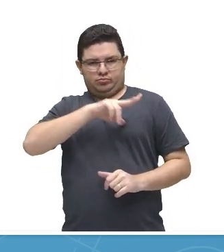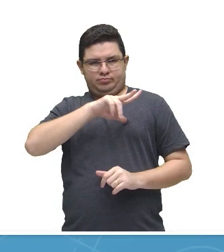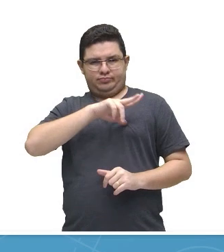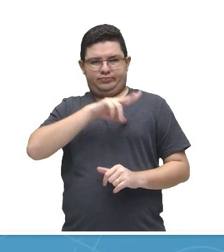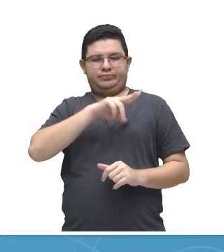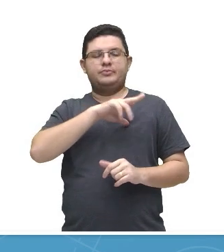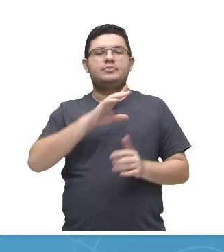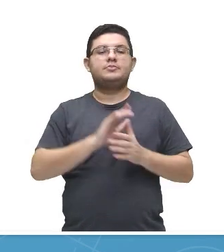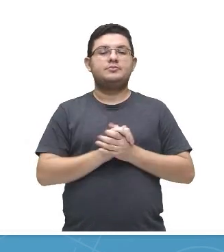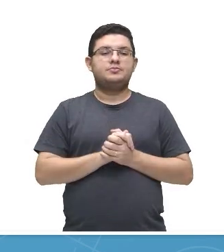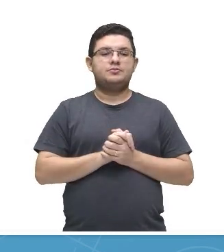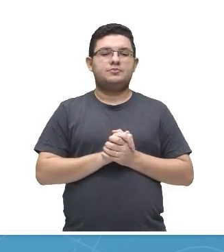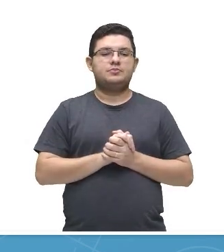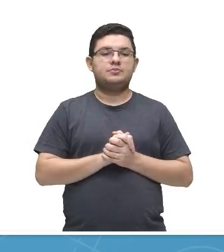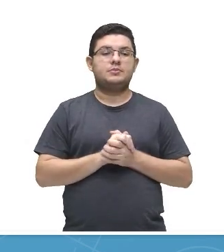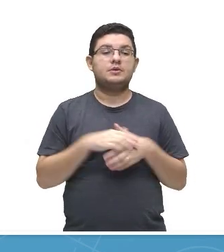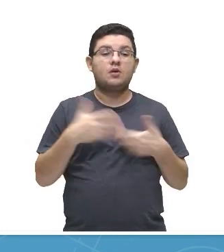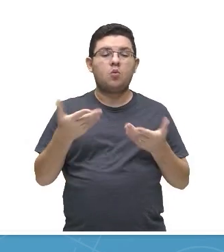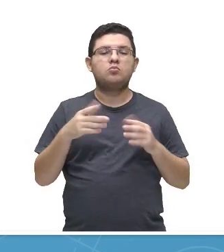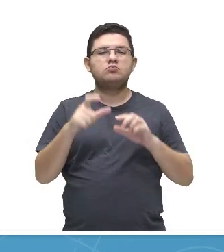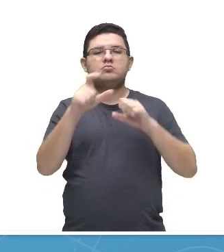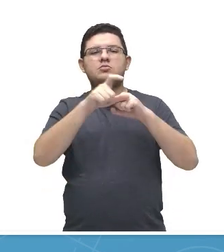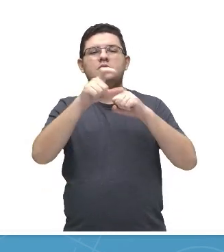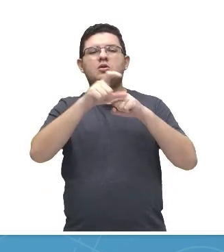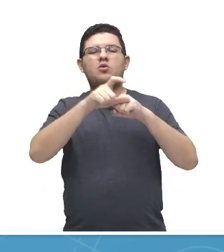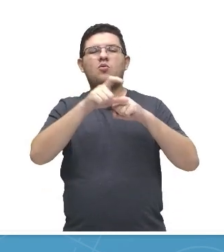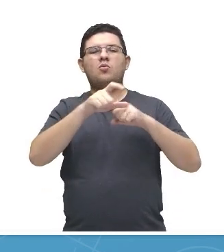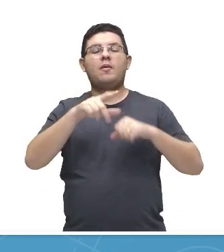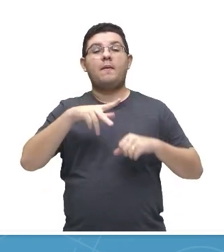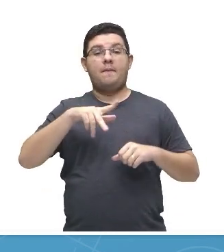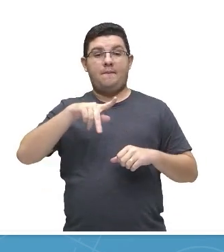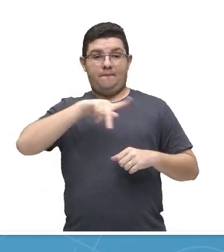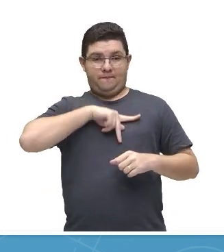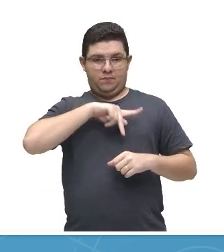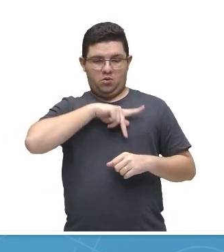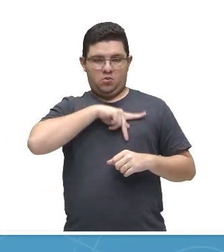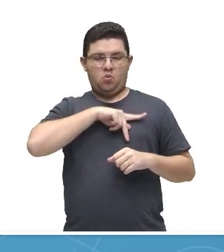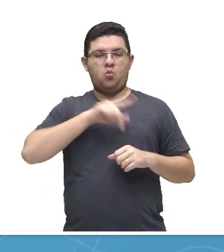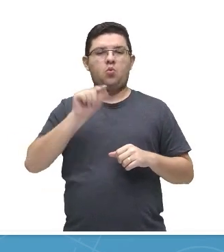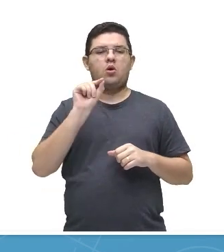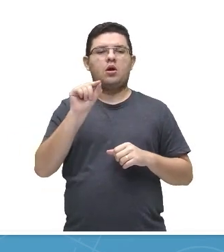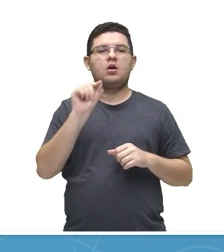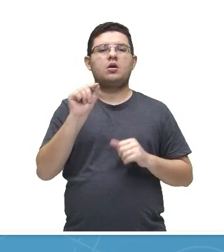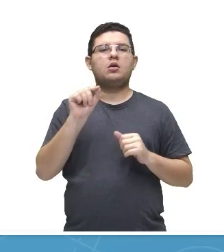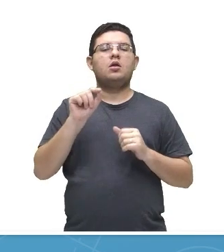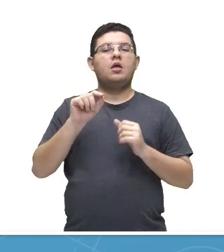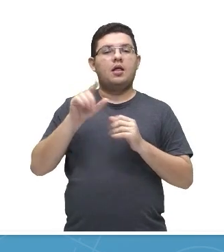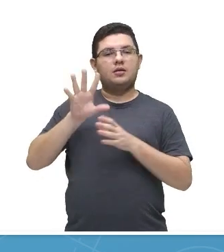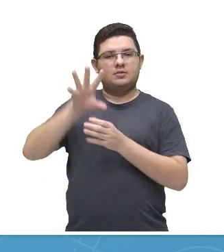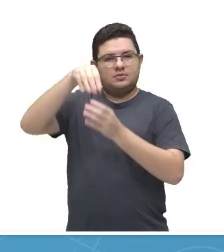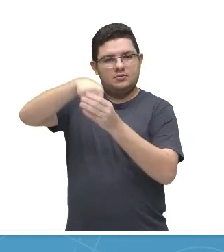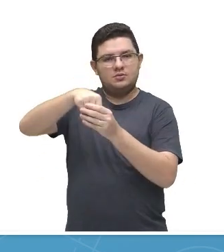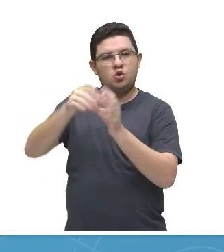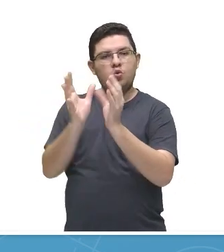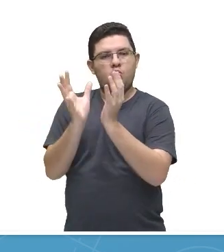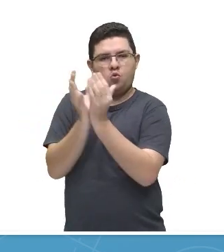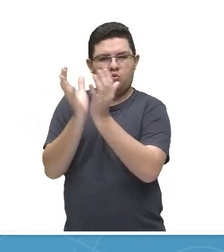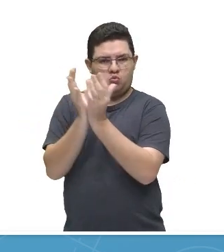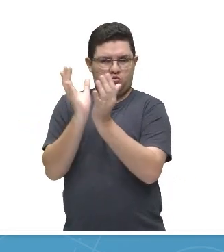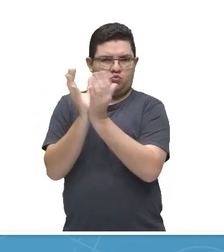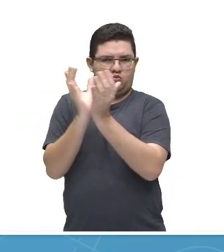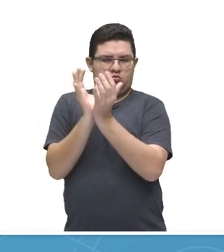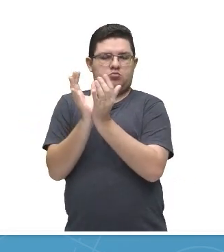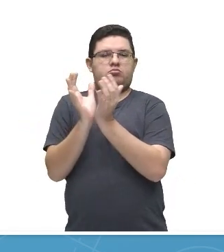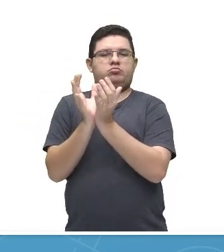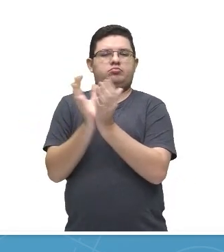próprio é aquele substantivo, aquela palavra que vai nomear um ser dentro de uma categoria, né? É um ser